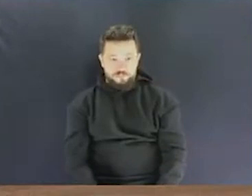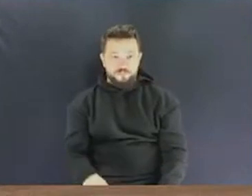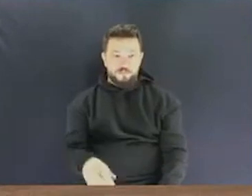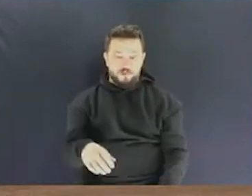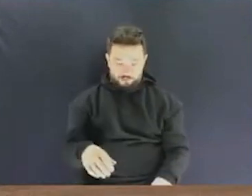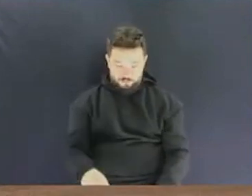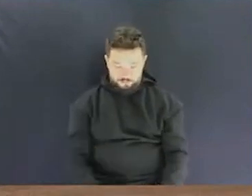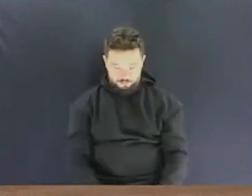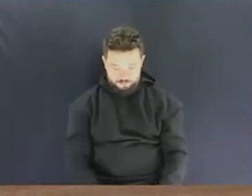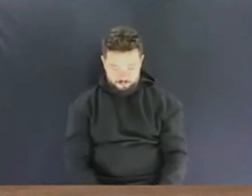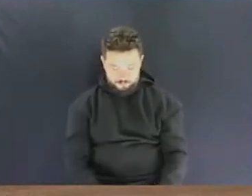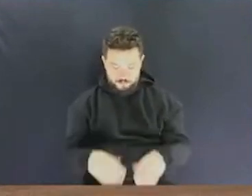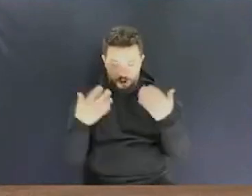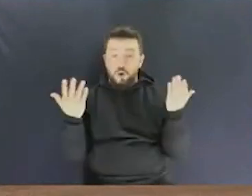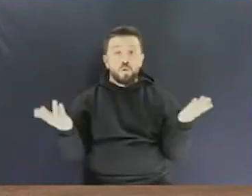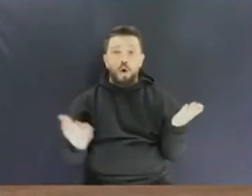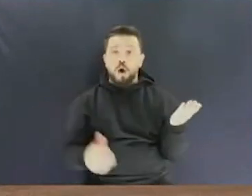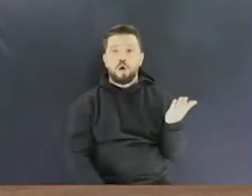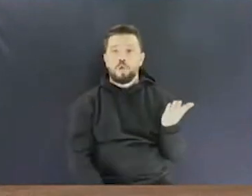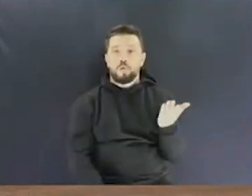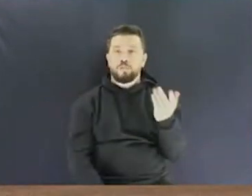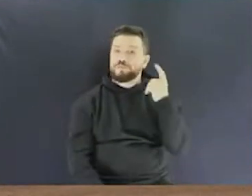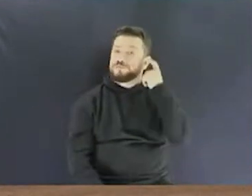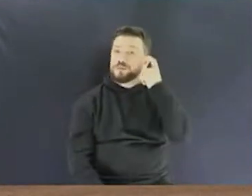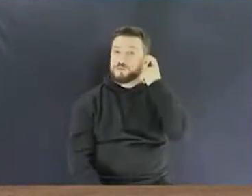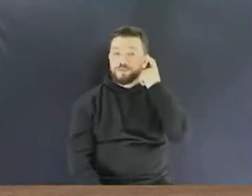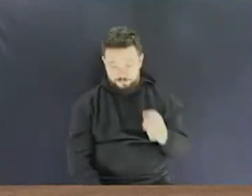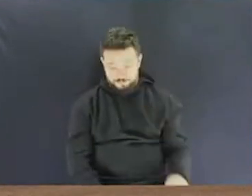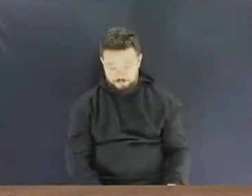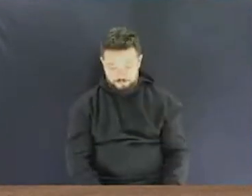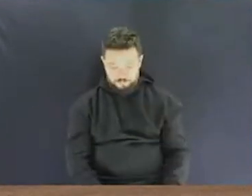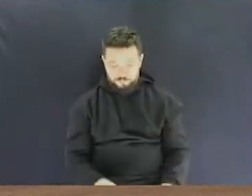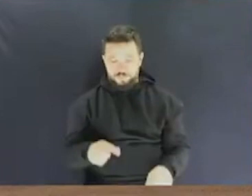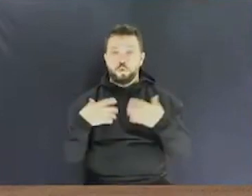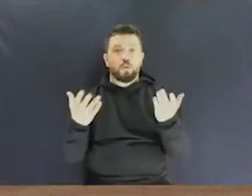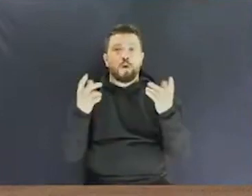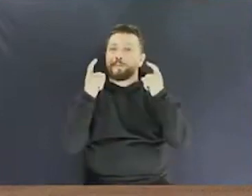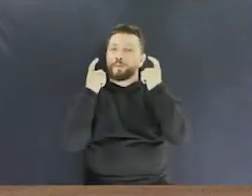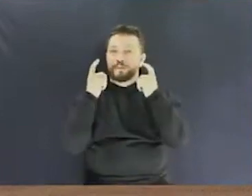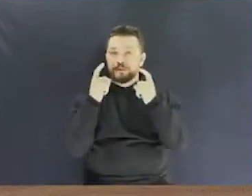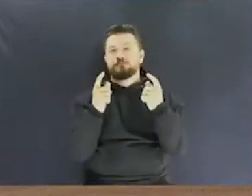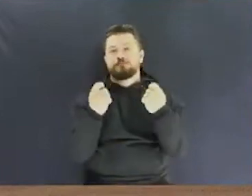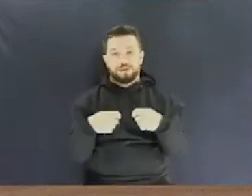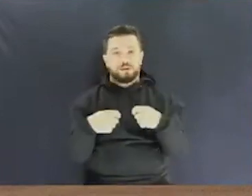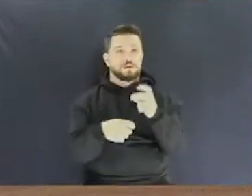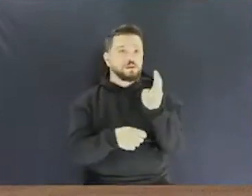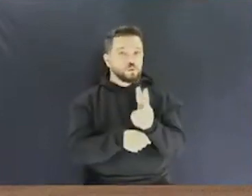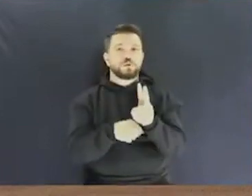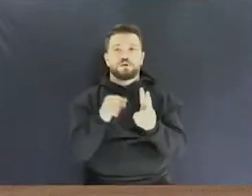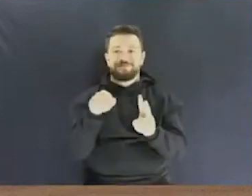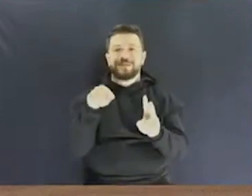a prefeitura está pensando a respeito disso? Nós somos a capital ecológica, falamos muito bem disso, a cidade faz um bom trabalho,